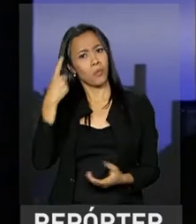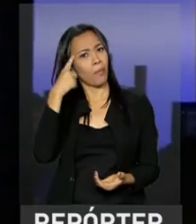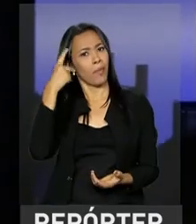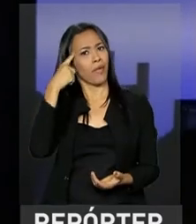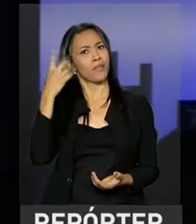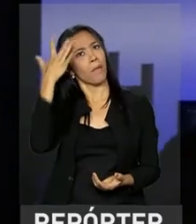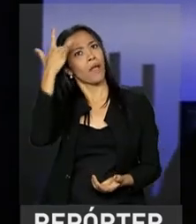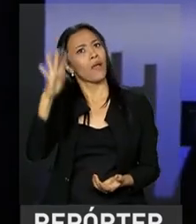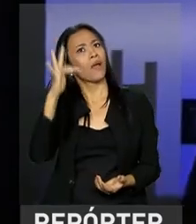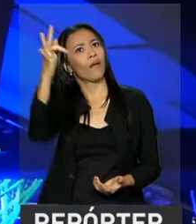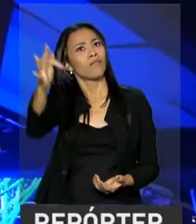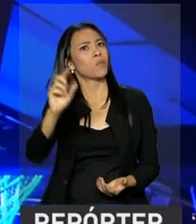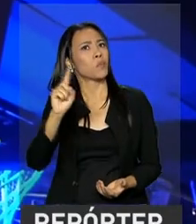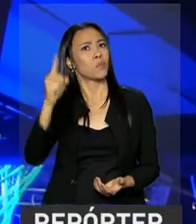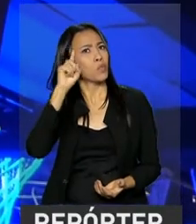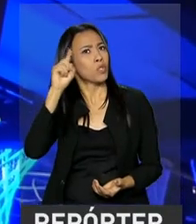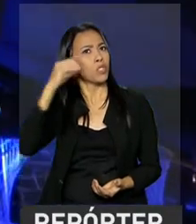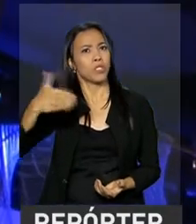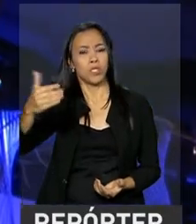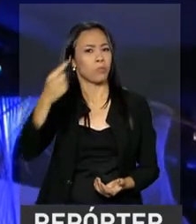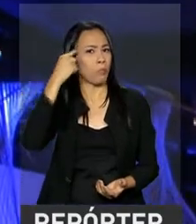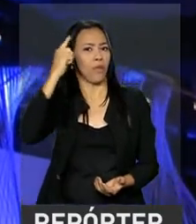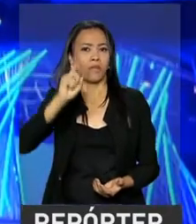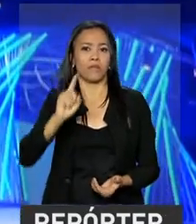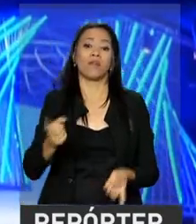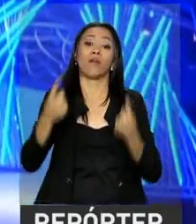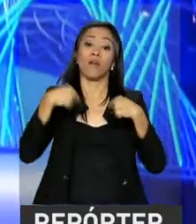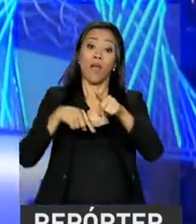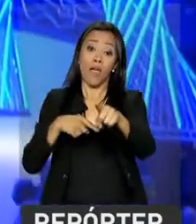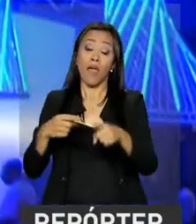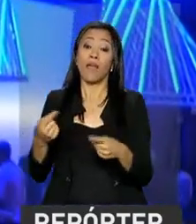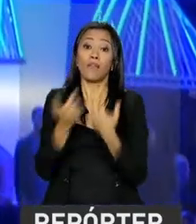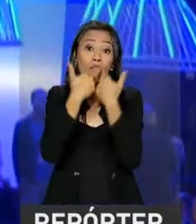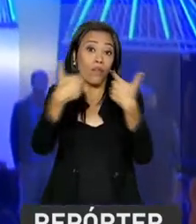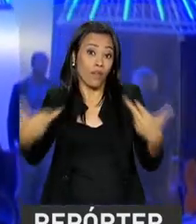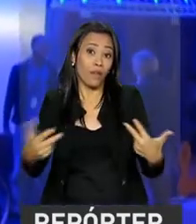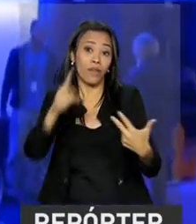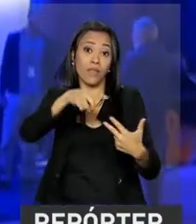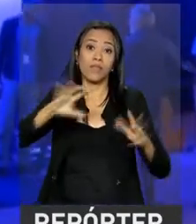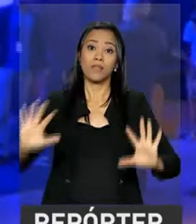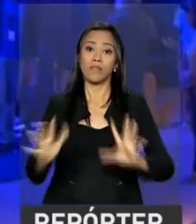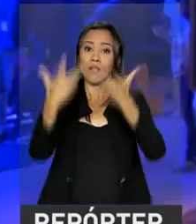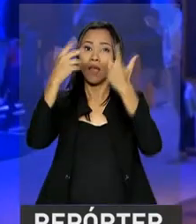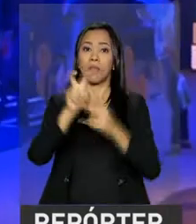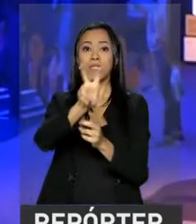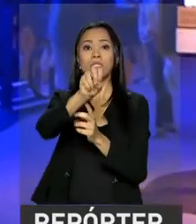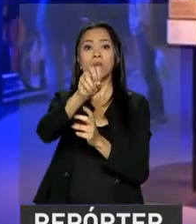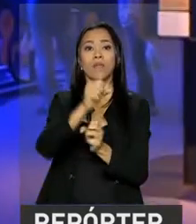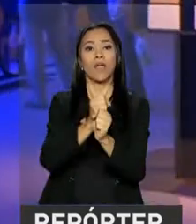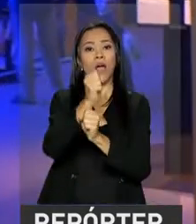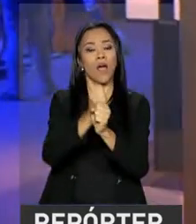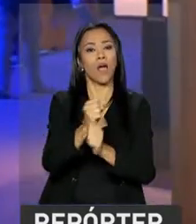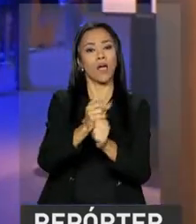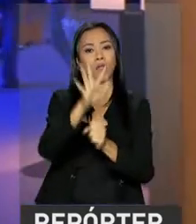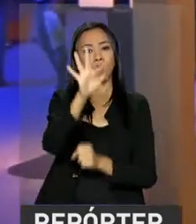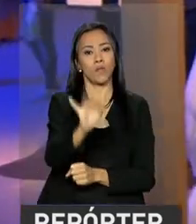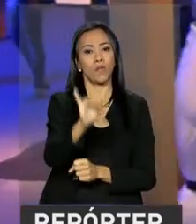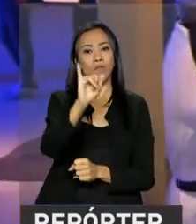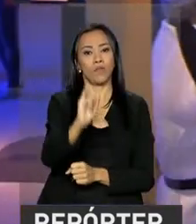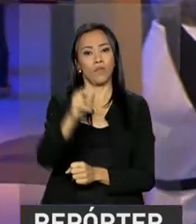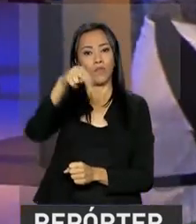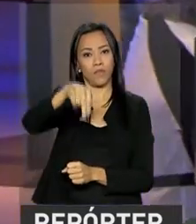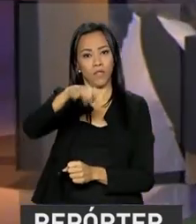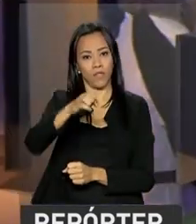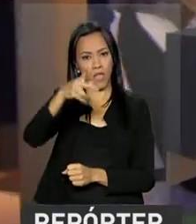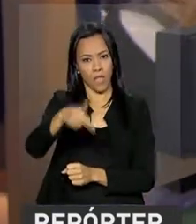no amanhã, no dia a dia, né? Inovanças é uma das ações que celebram os 50 anos da FINEP, uma empresa pública que